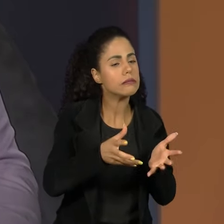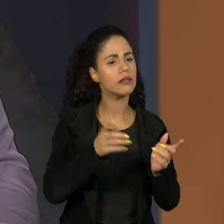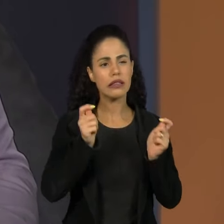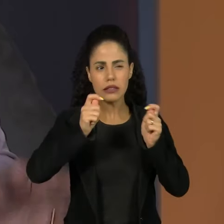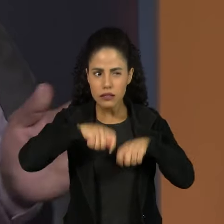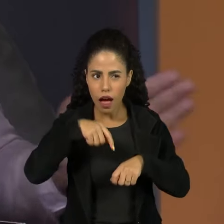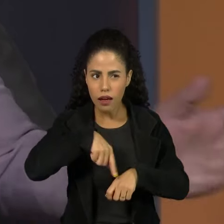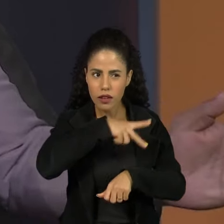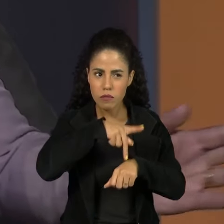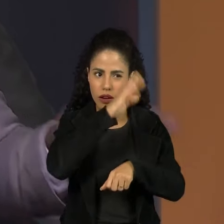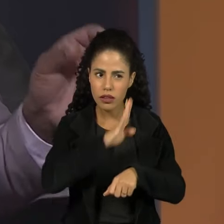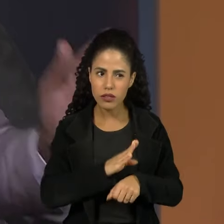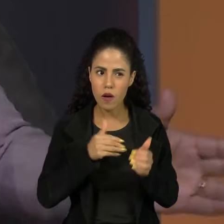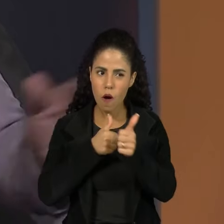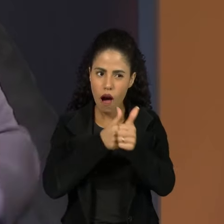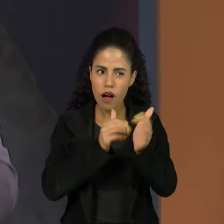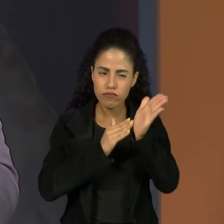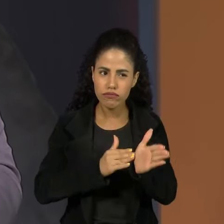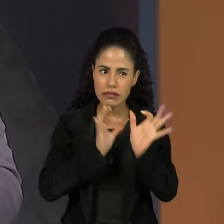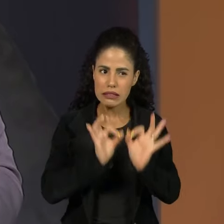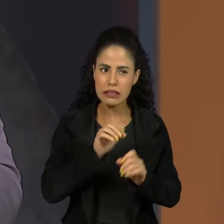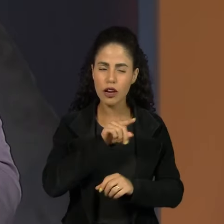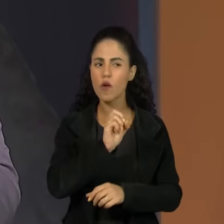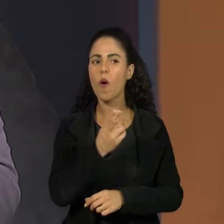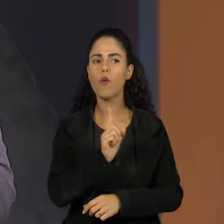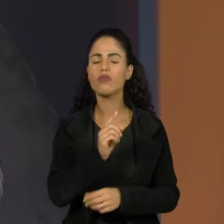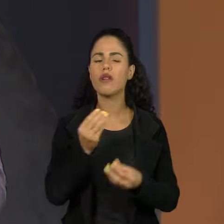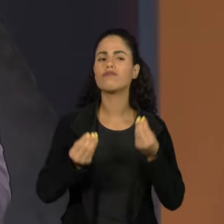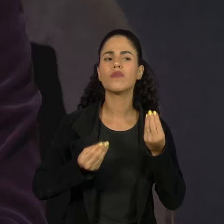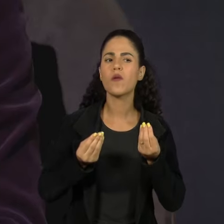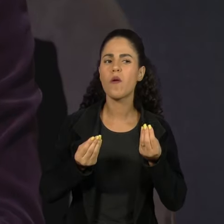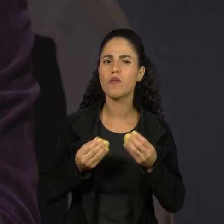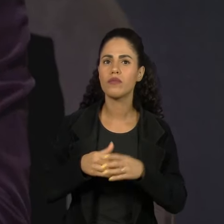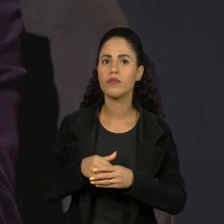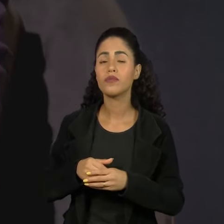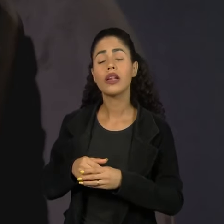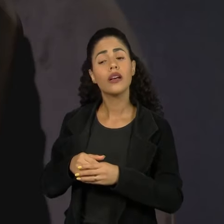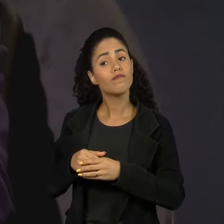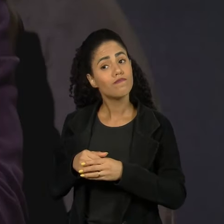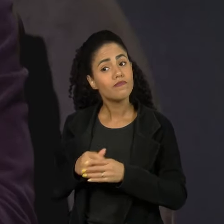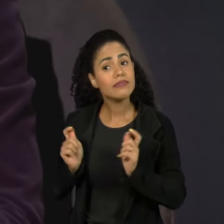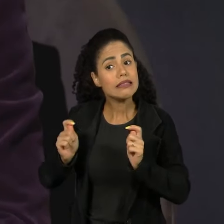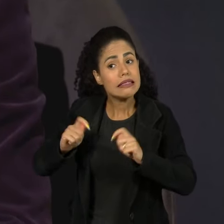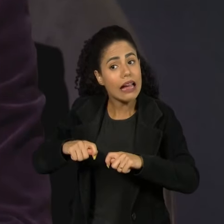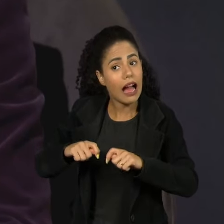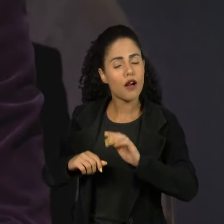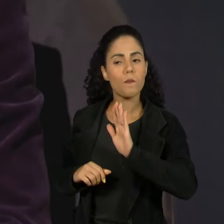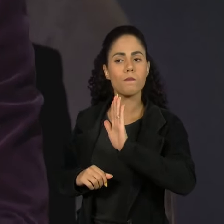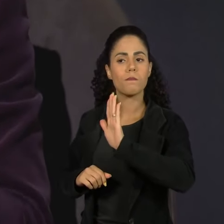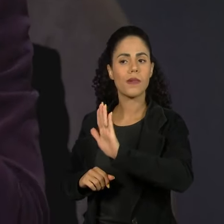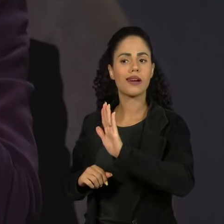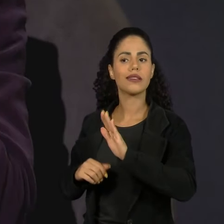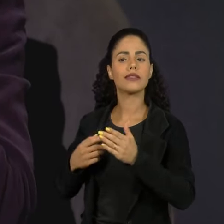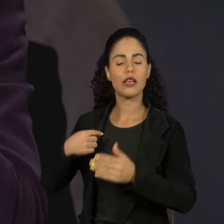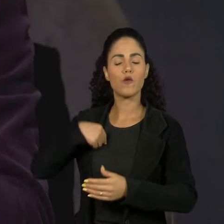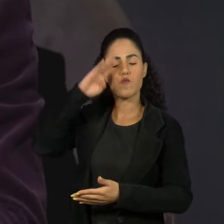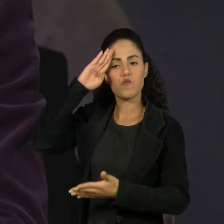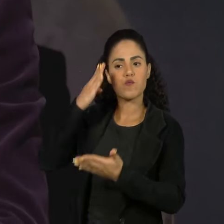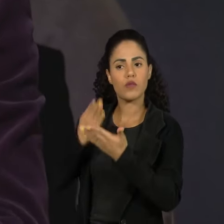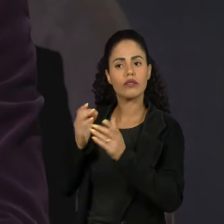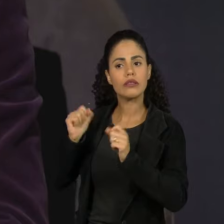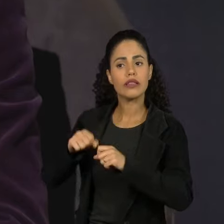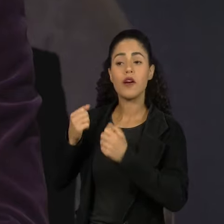próprio país? Isso é um caminho que a gente pode aprimorar, melhorar? Sim, é possível. Eu acredito que